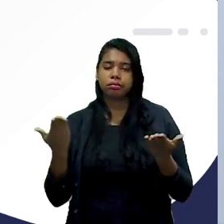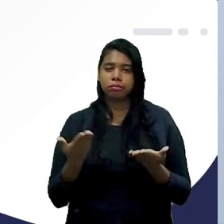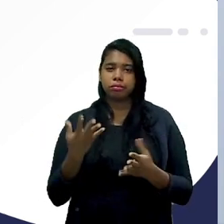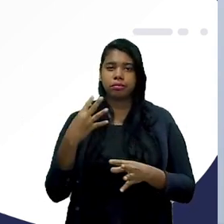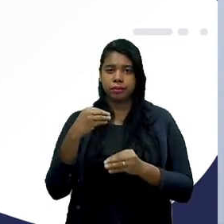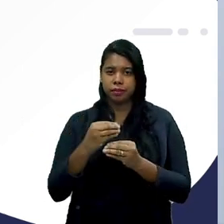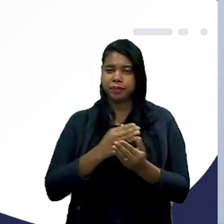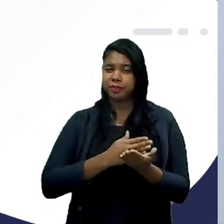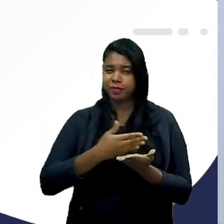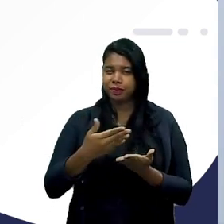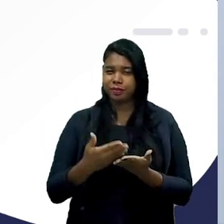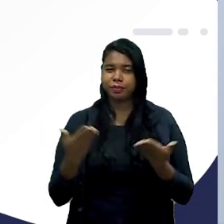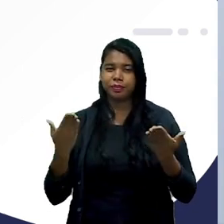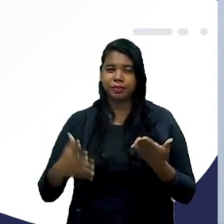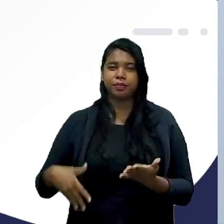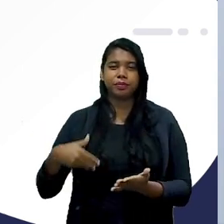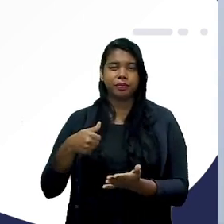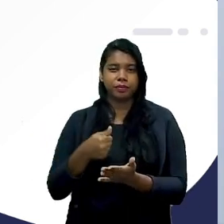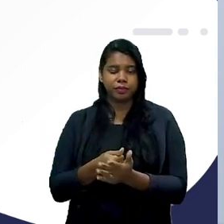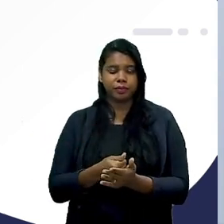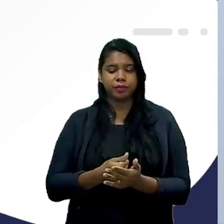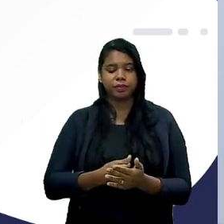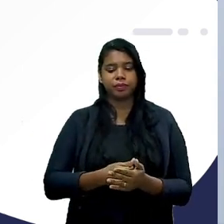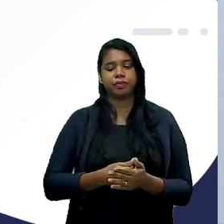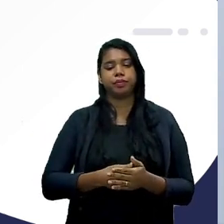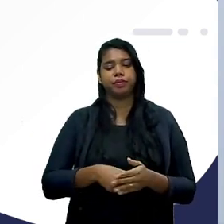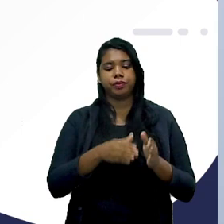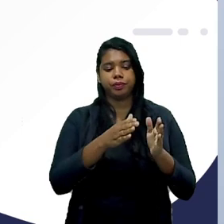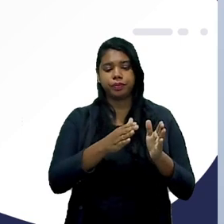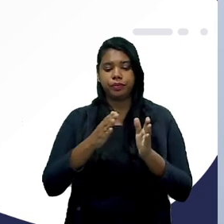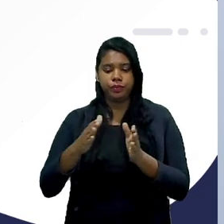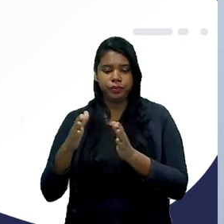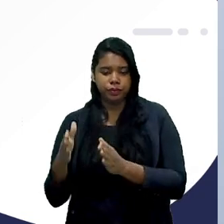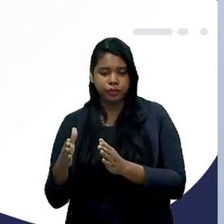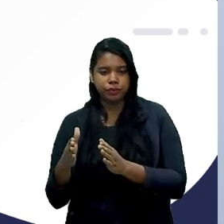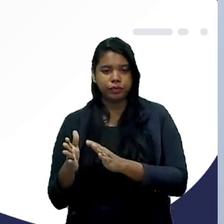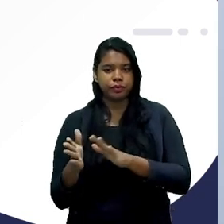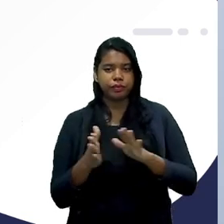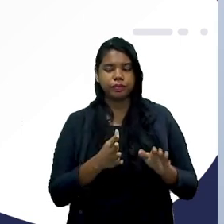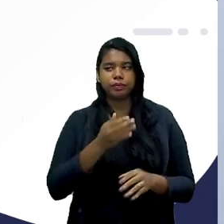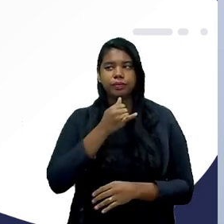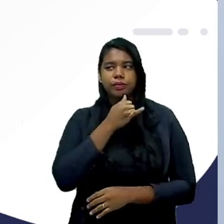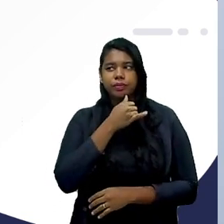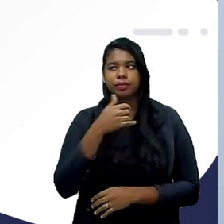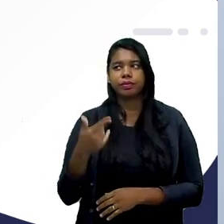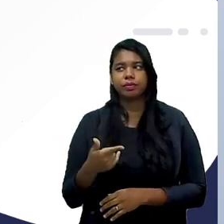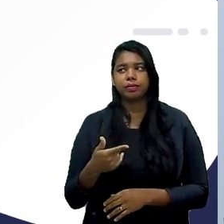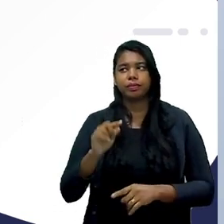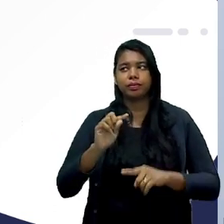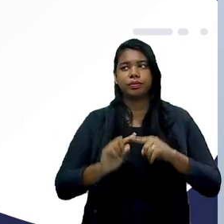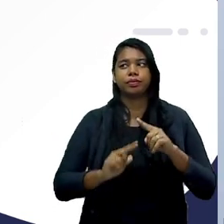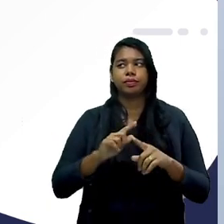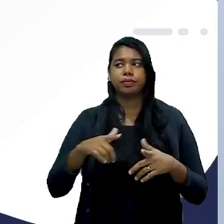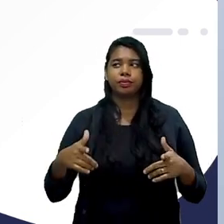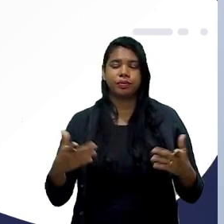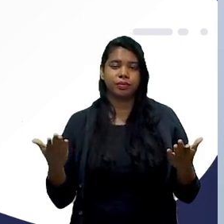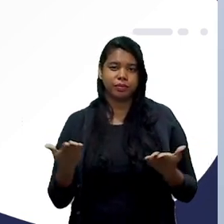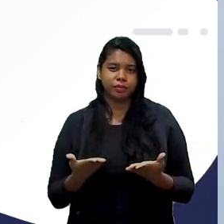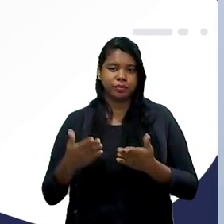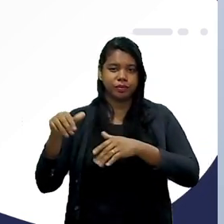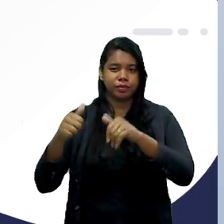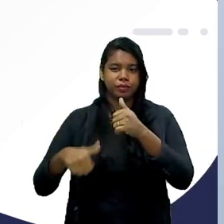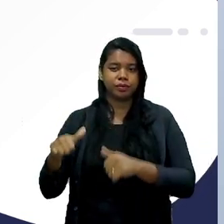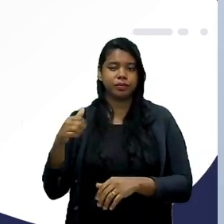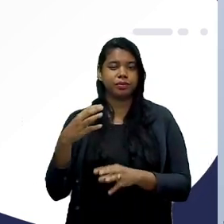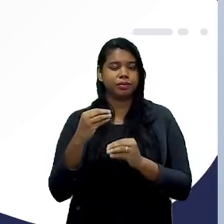processo inicia com as compras e estoques, de repente vai no segundo momento a atividade de processamento, o